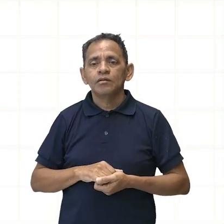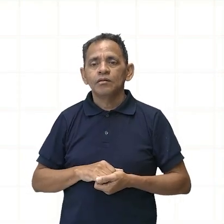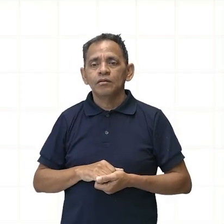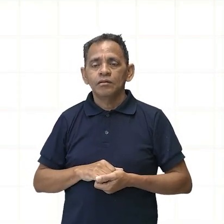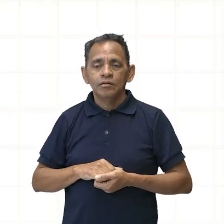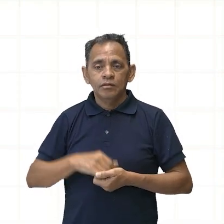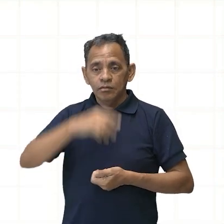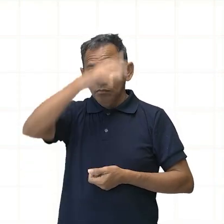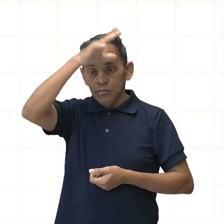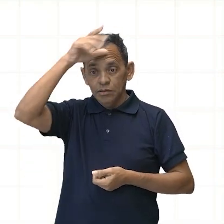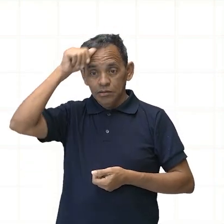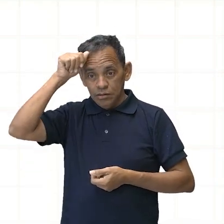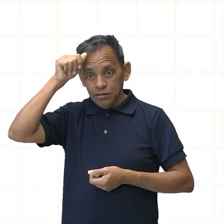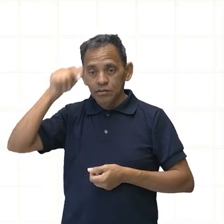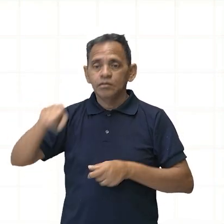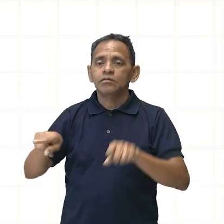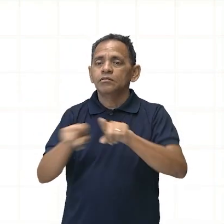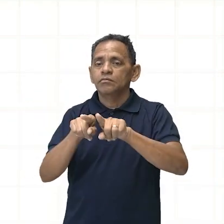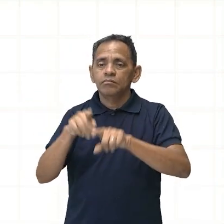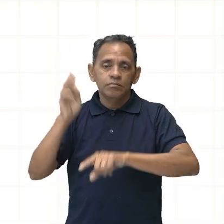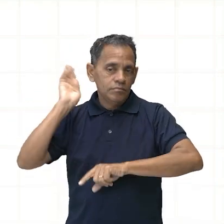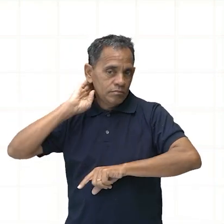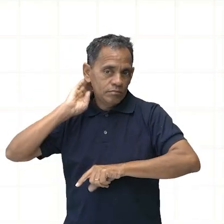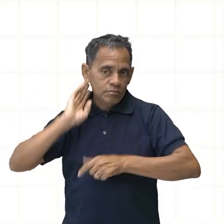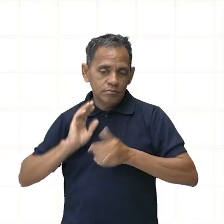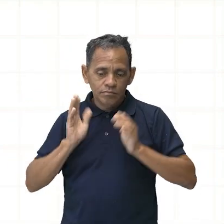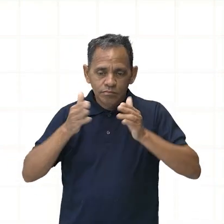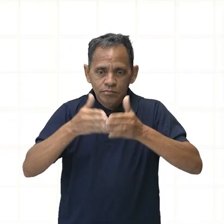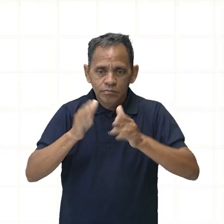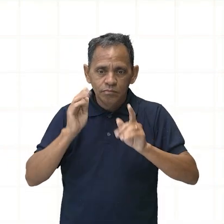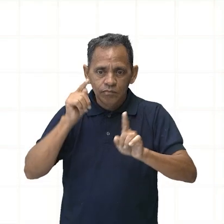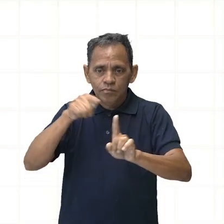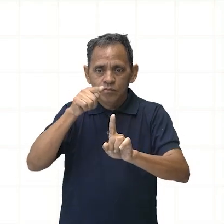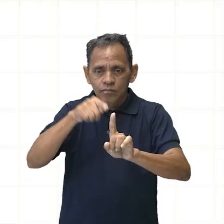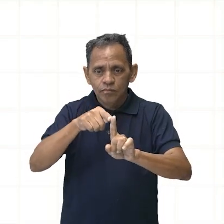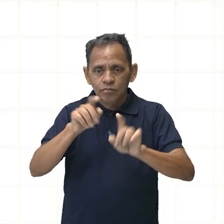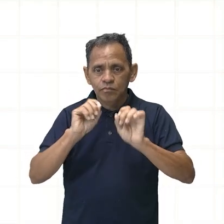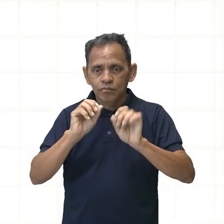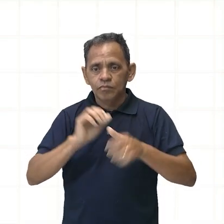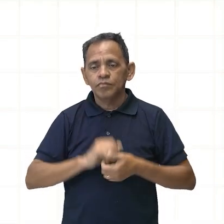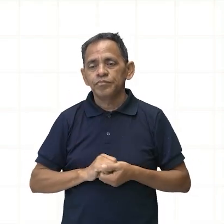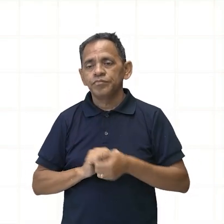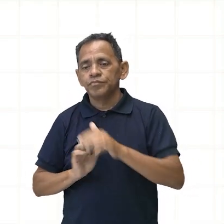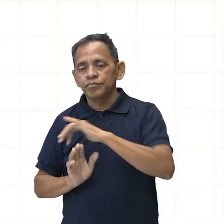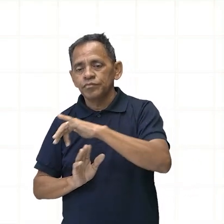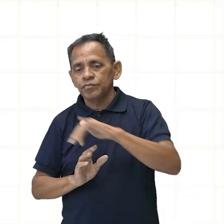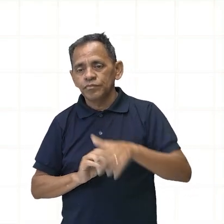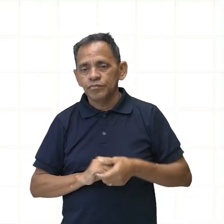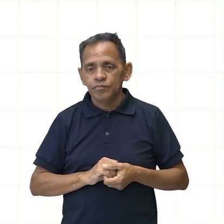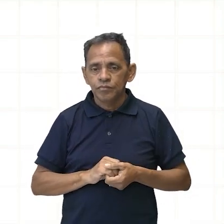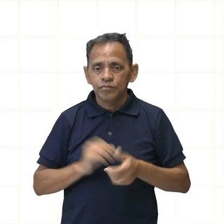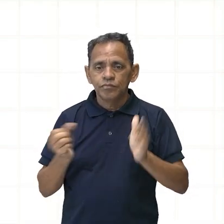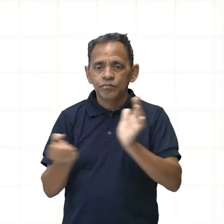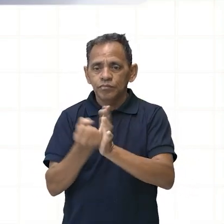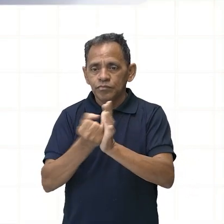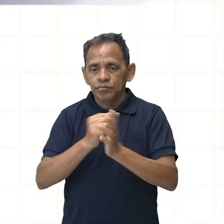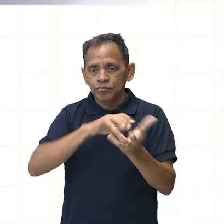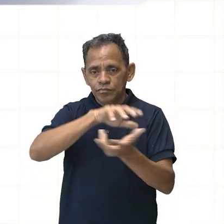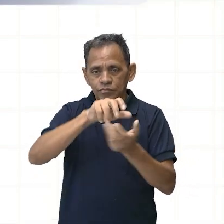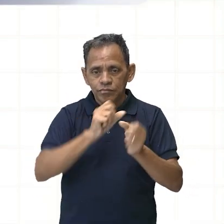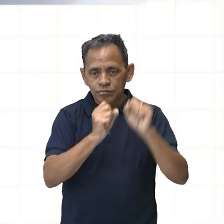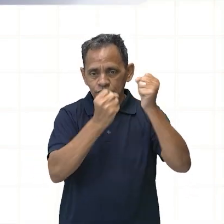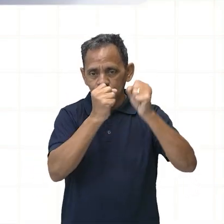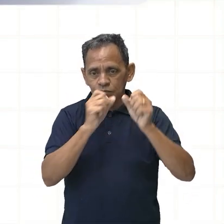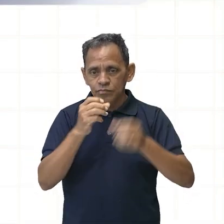metrópoles da região norte, certo? Bem, dando continuidade, nós falamos também sobre os impactos das revoluções industriais